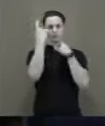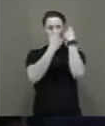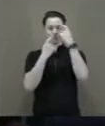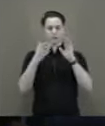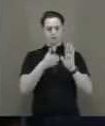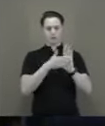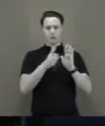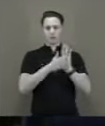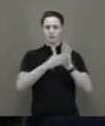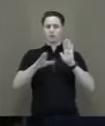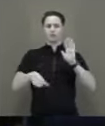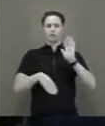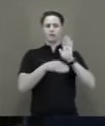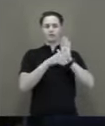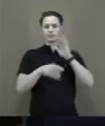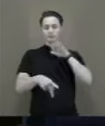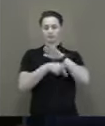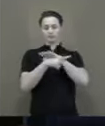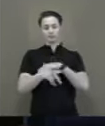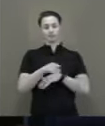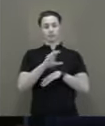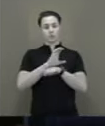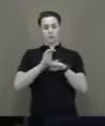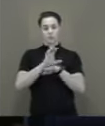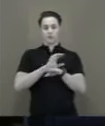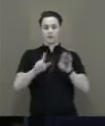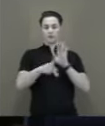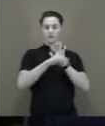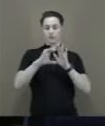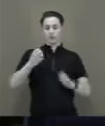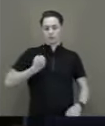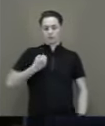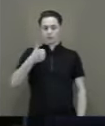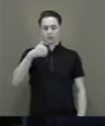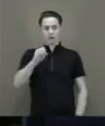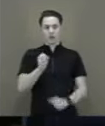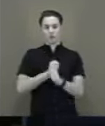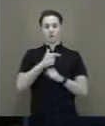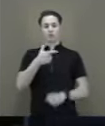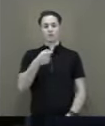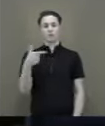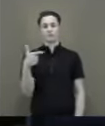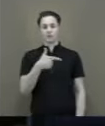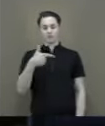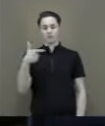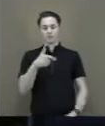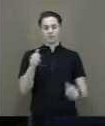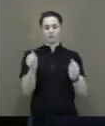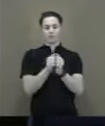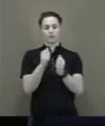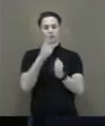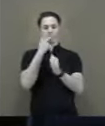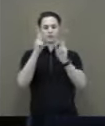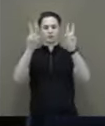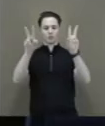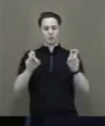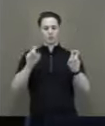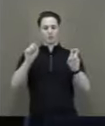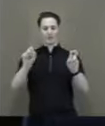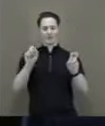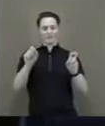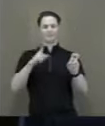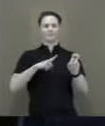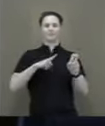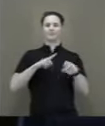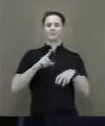proposta de emenda à Constituição, PEC número 10 de 2022, que trata do